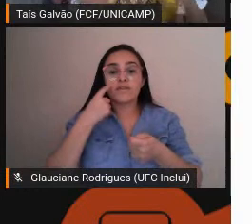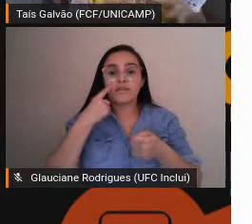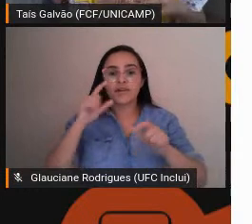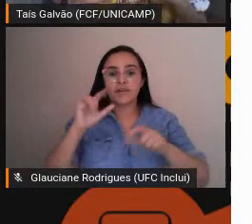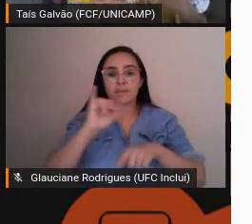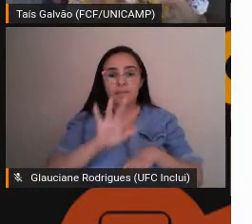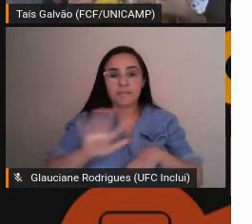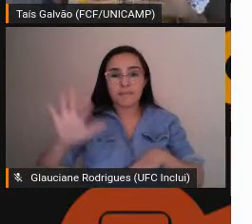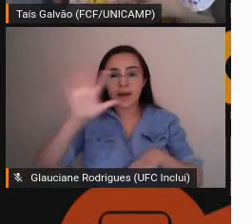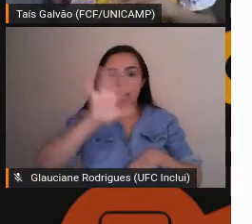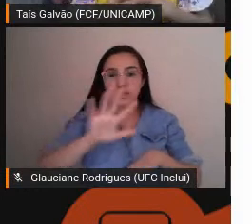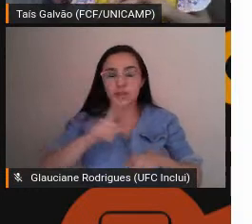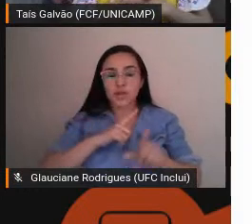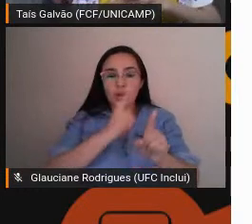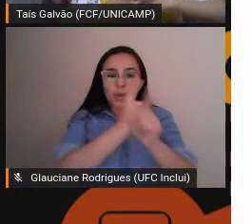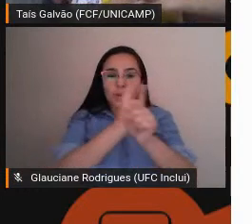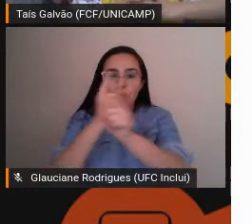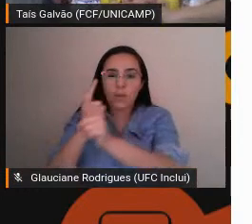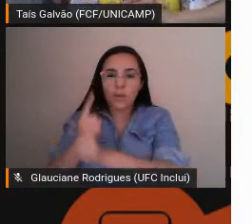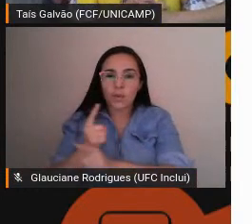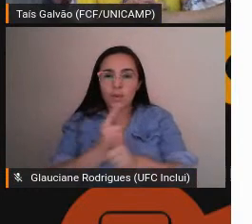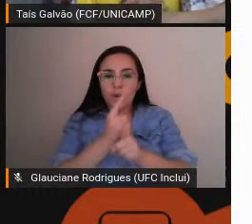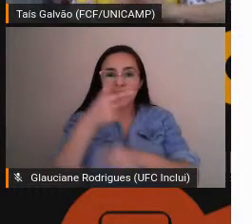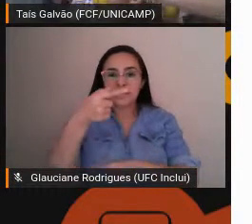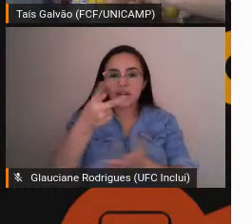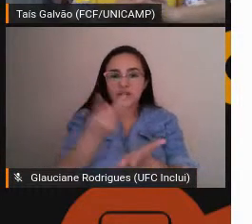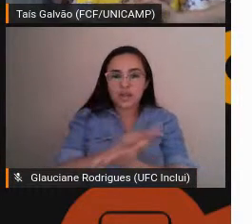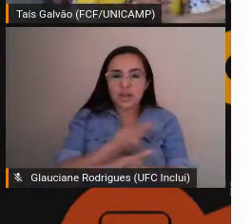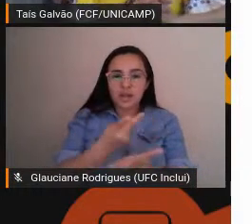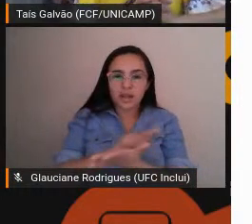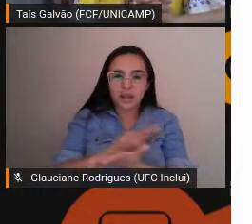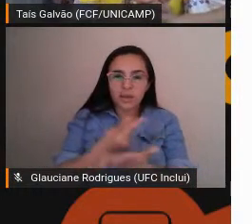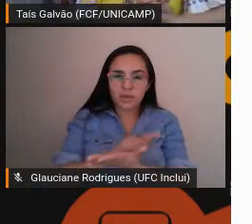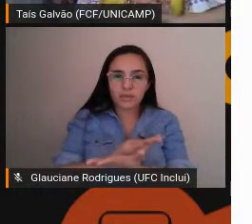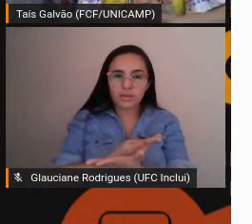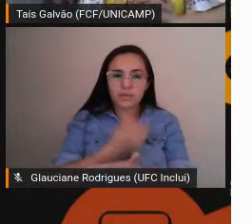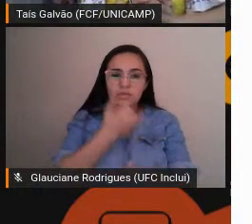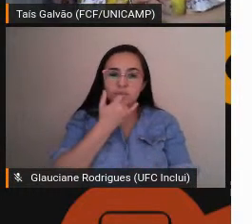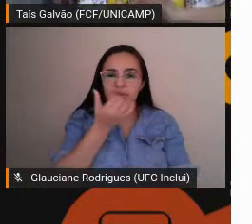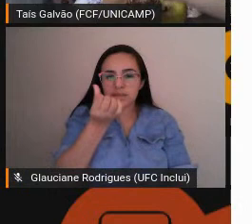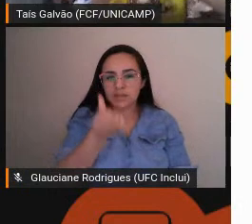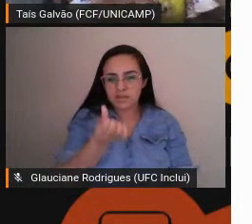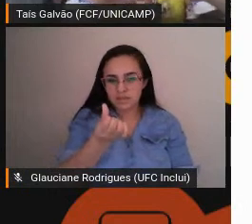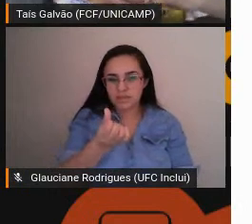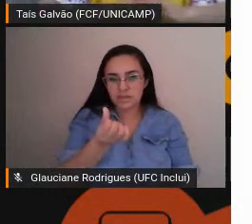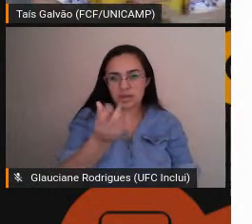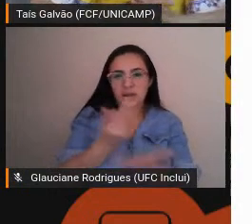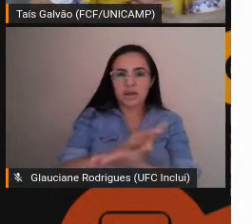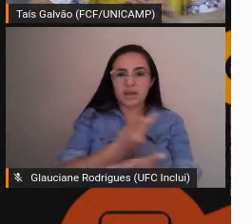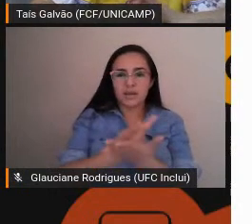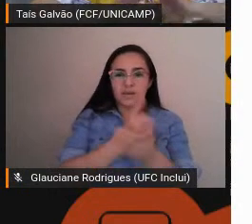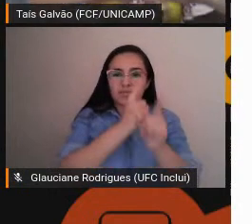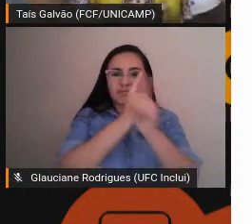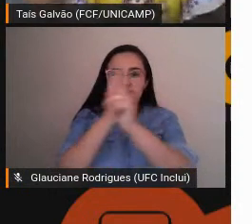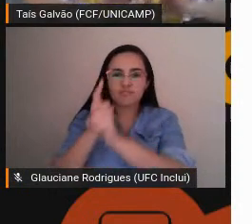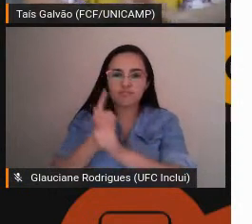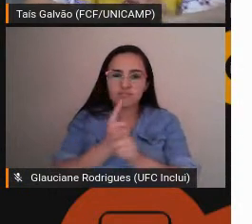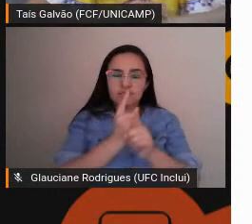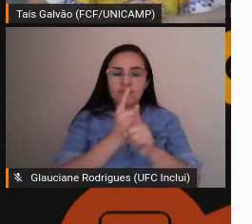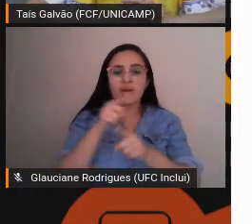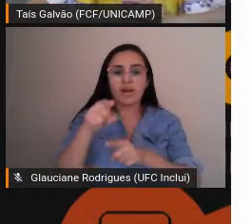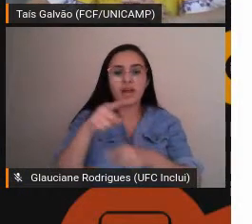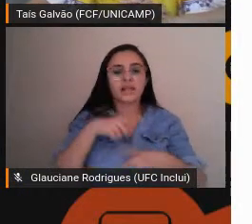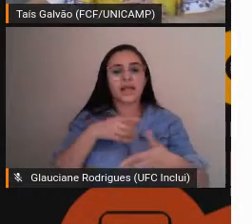aí, olhando o que é que a gente... 6 erros, né, no caso. O que é que a gente pode ter de limitações só